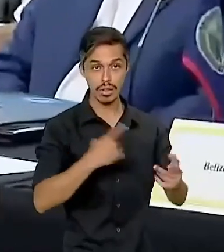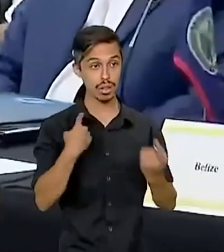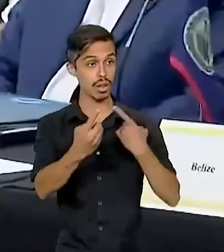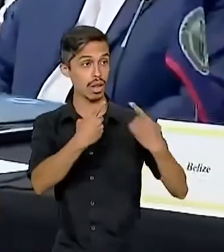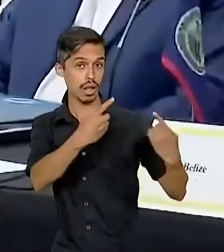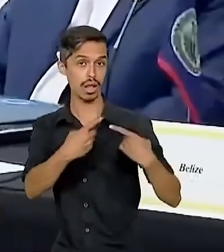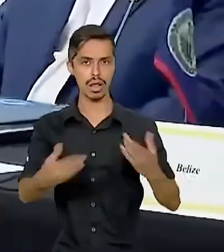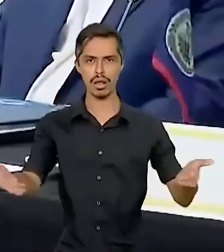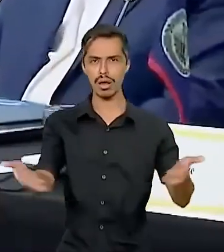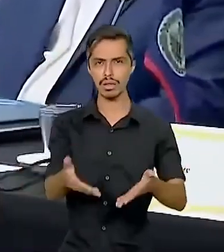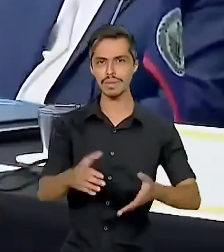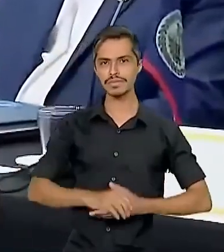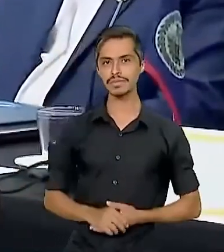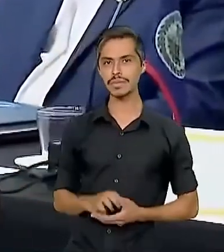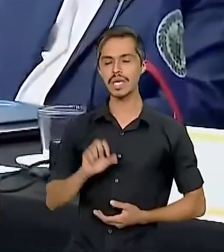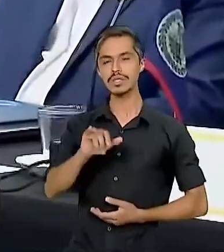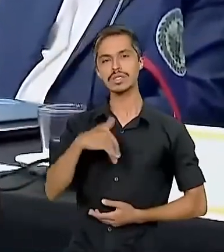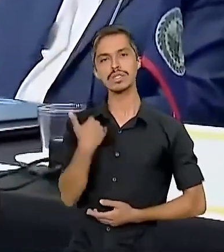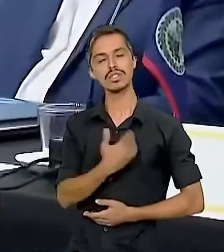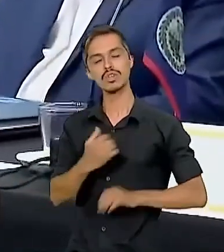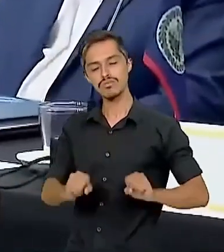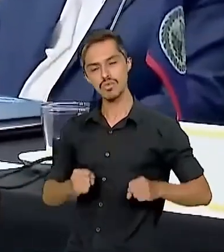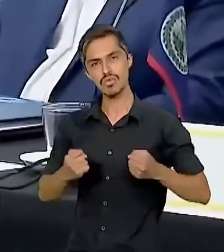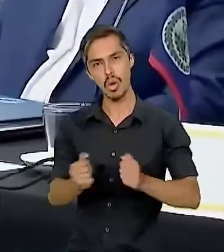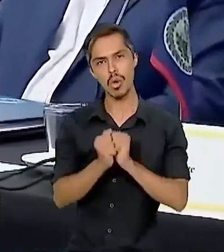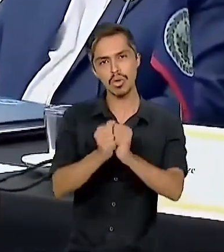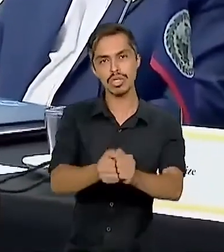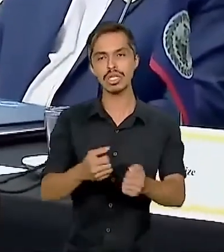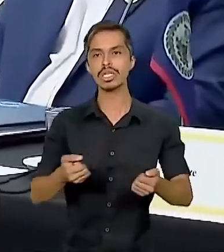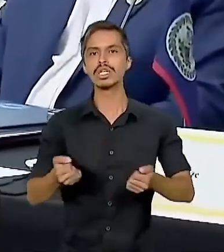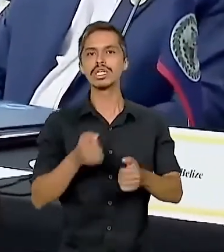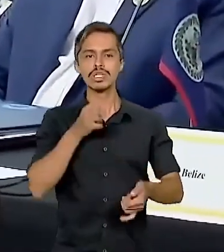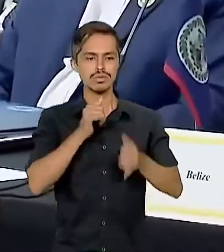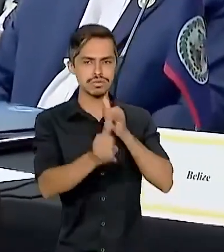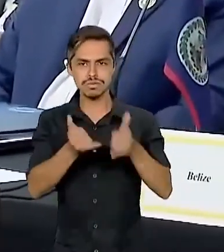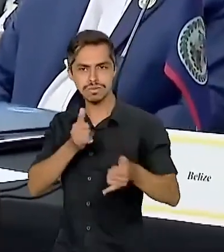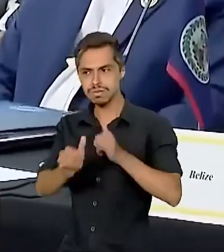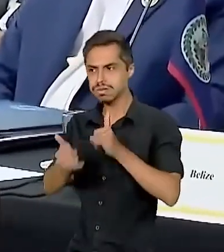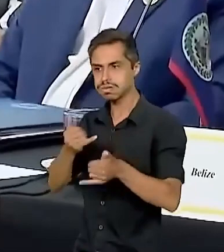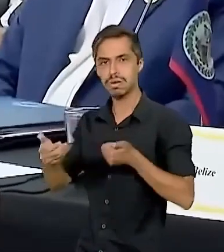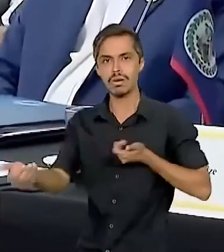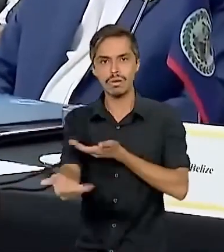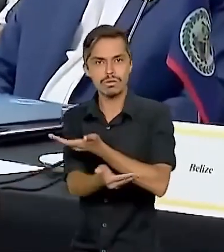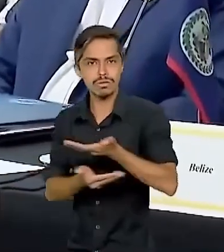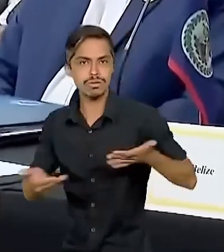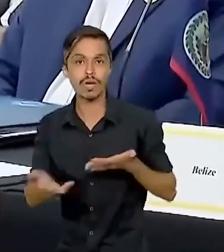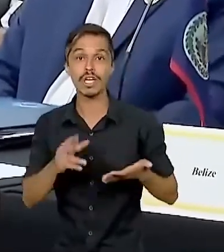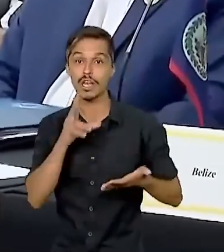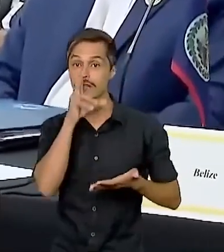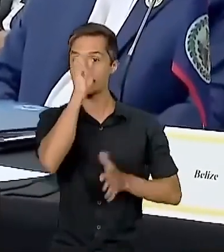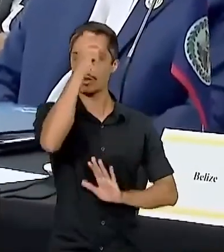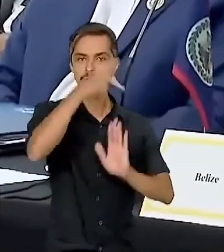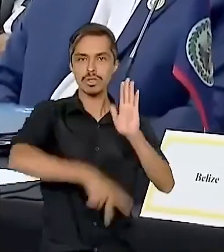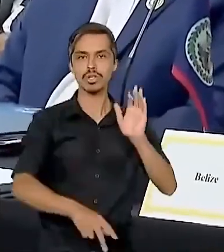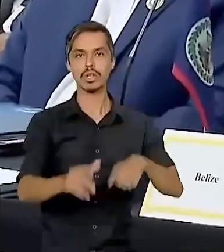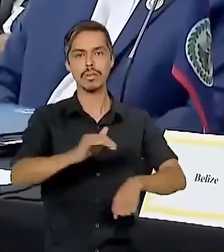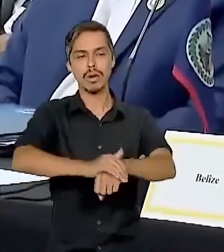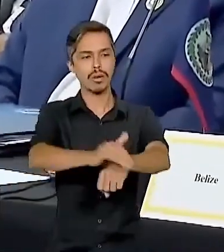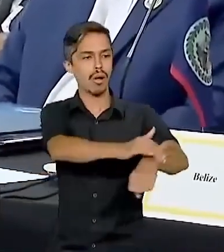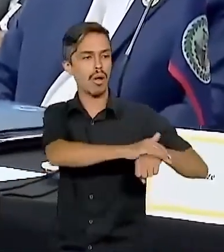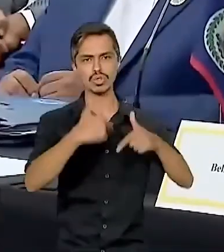atualidade. Se atuamos juntos, criamos sinergias que fortalecem nossos projetos individuais